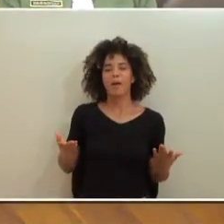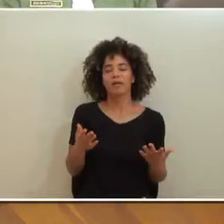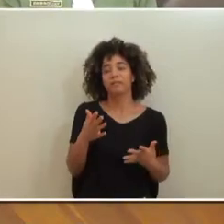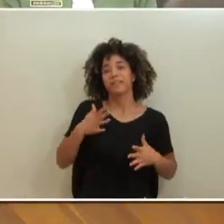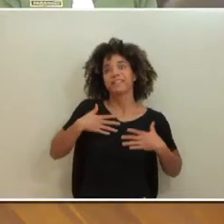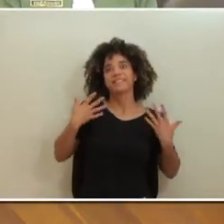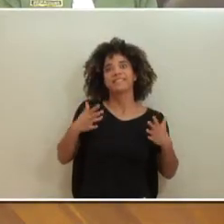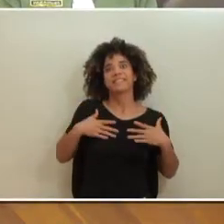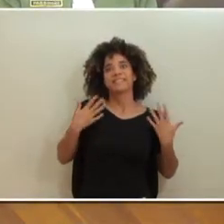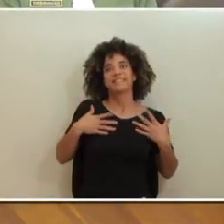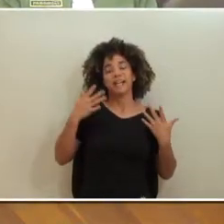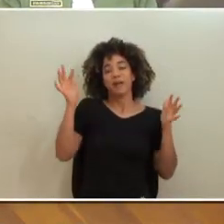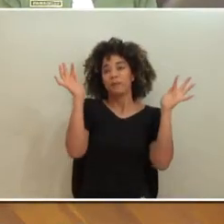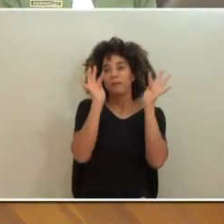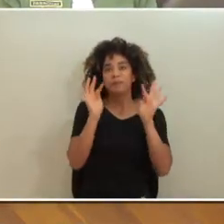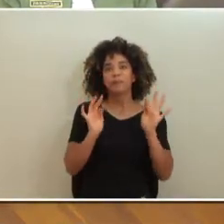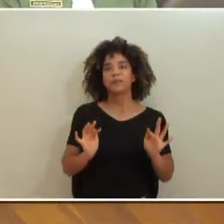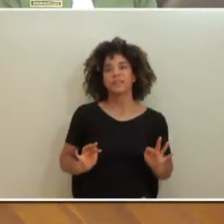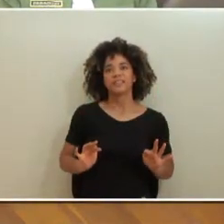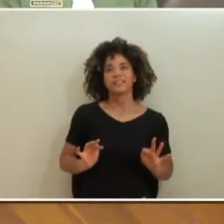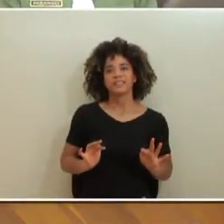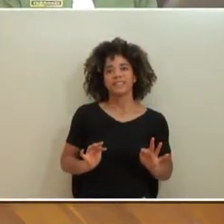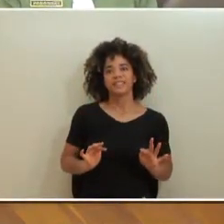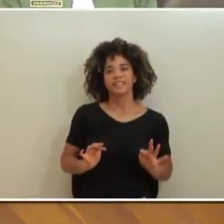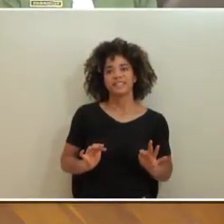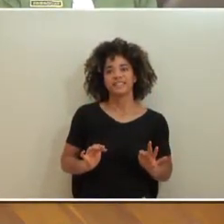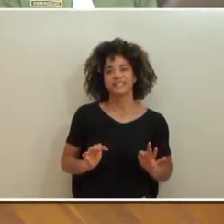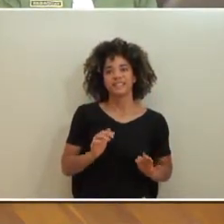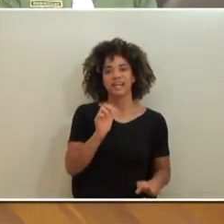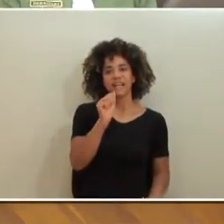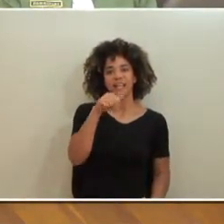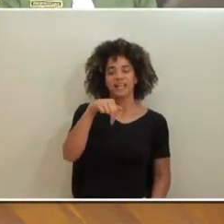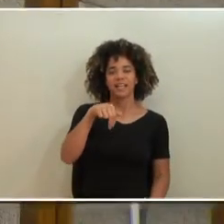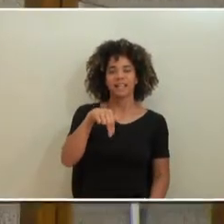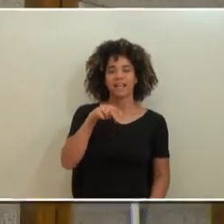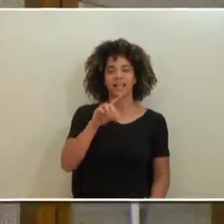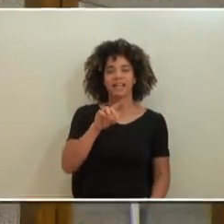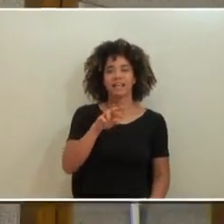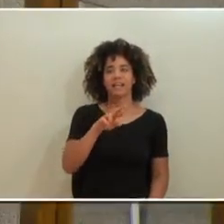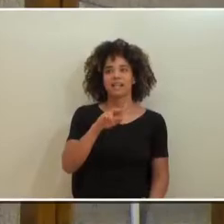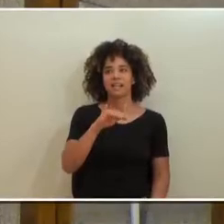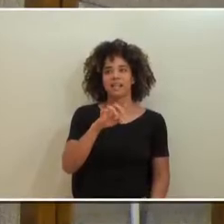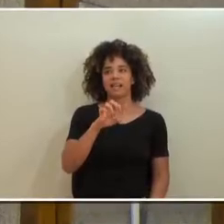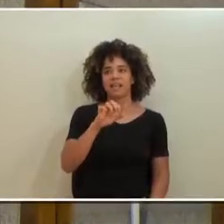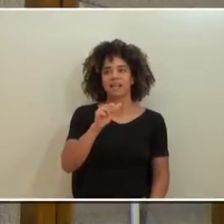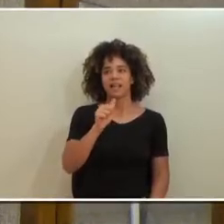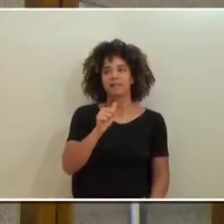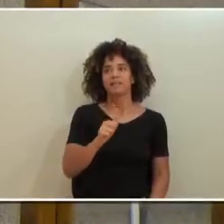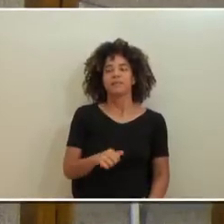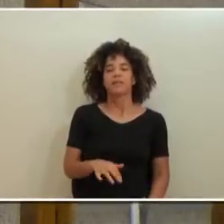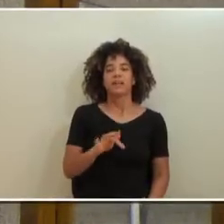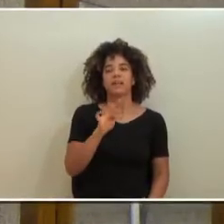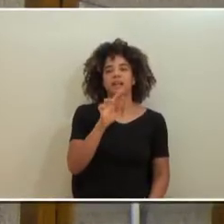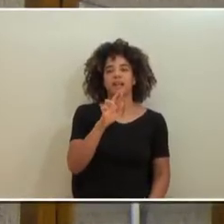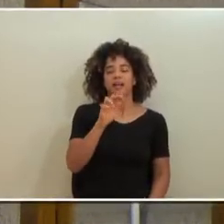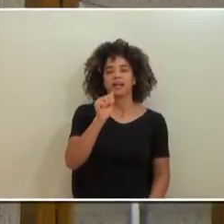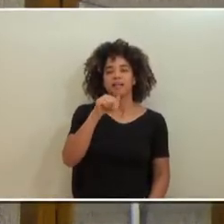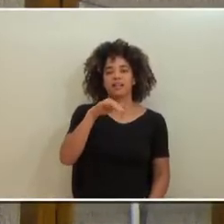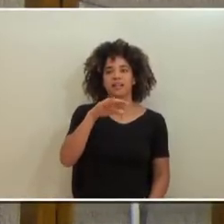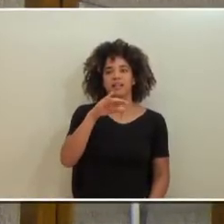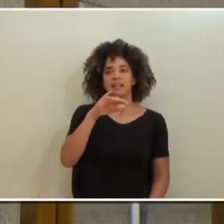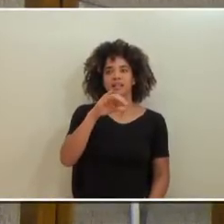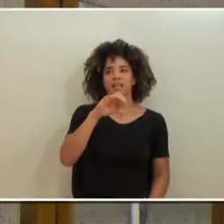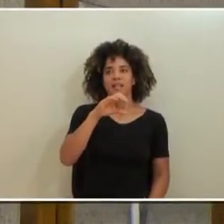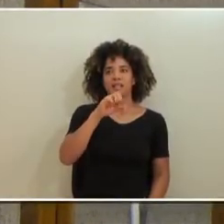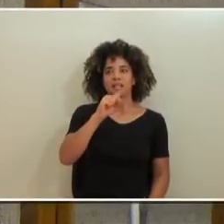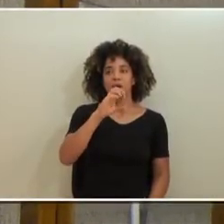pegar um pedacinho aqui, vou roubar a tua fala aqui, André. Francisco Xavier Zarate Caballero continua a ser uma fonte